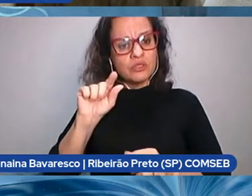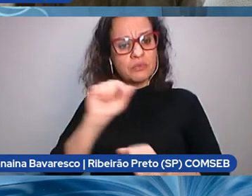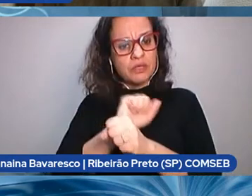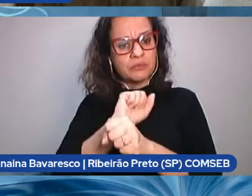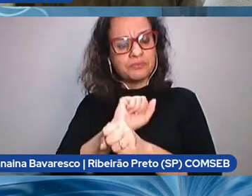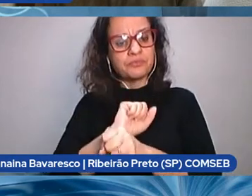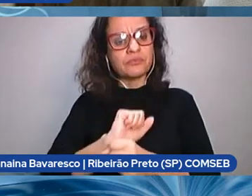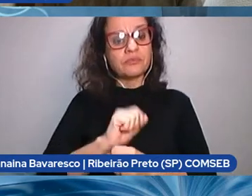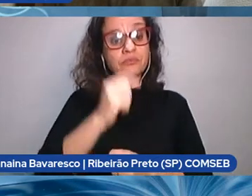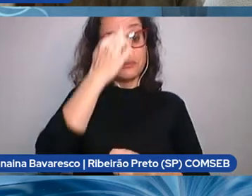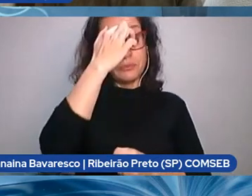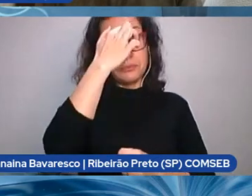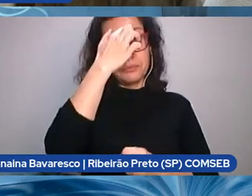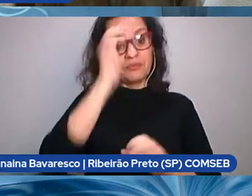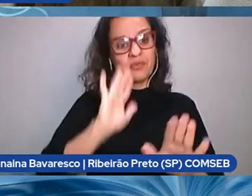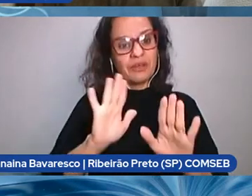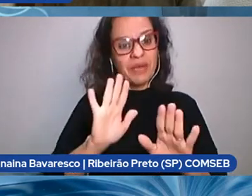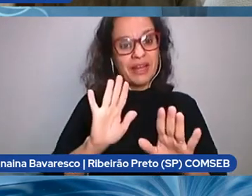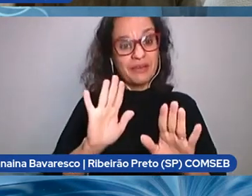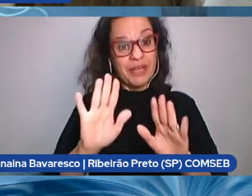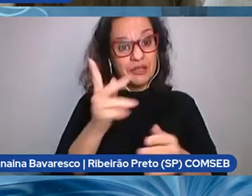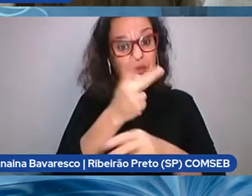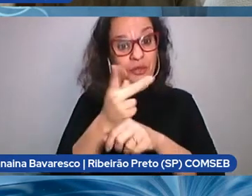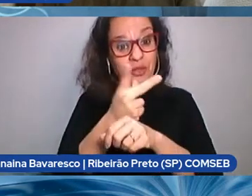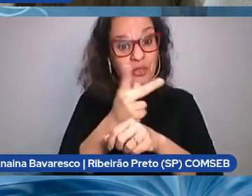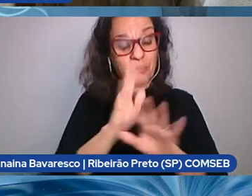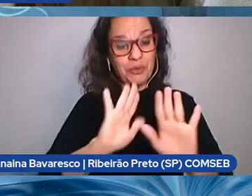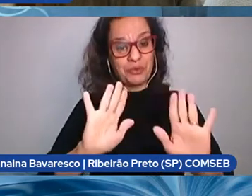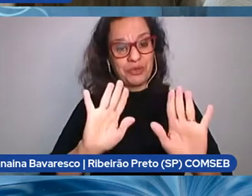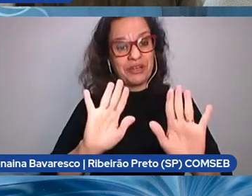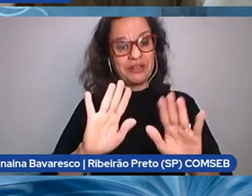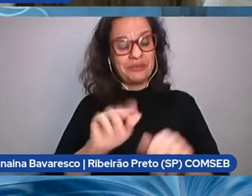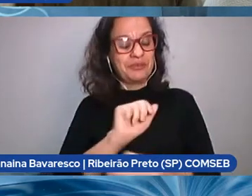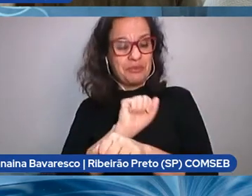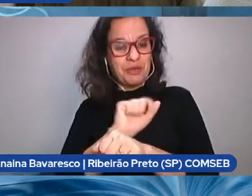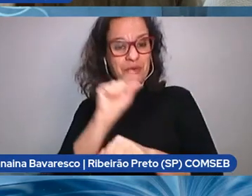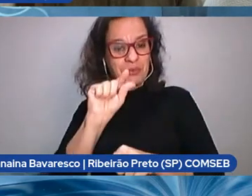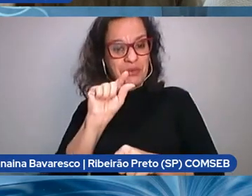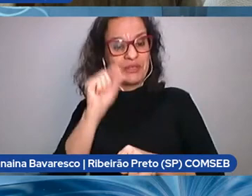Só um segundinho. Estou meio desorientado no nosso roteiro aqui, só um segundo.